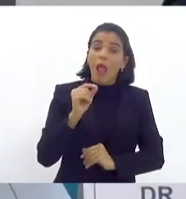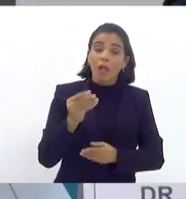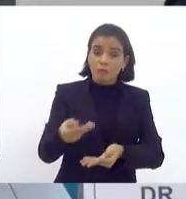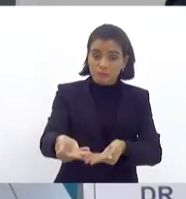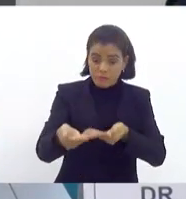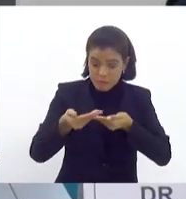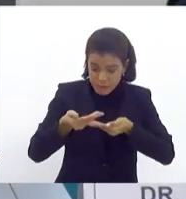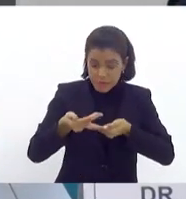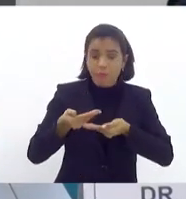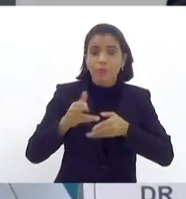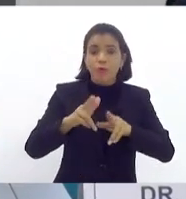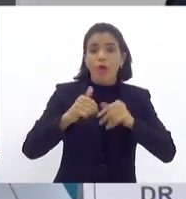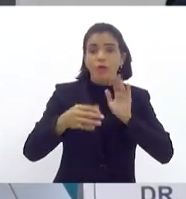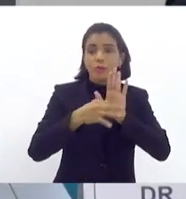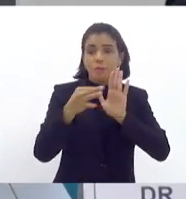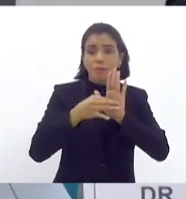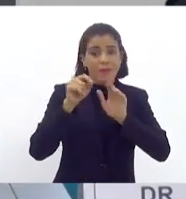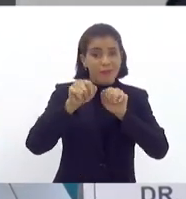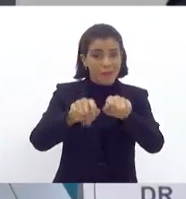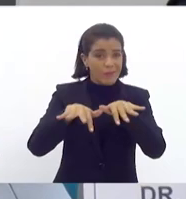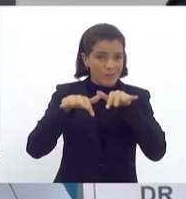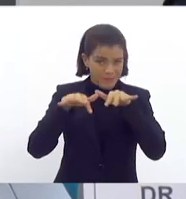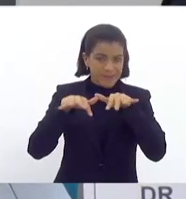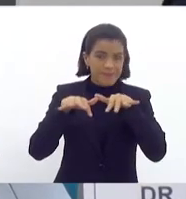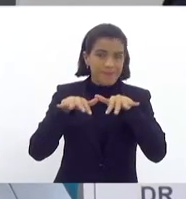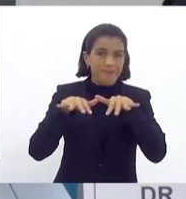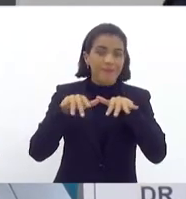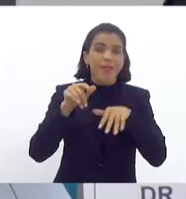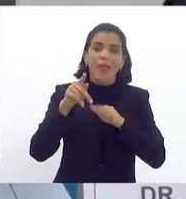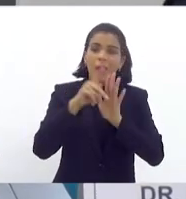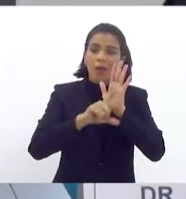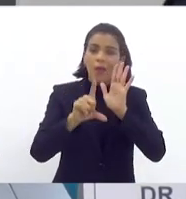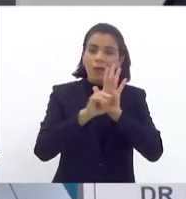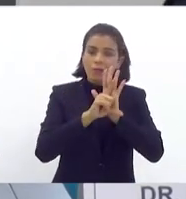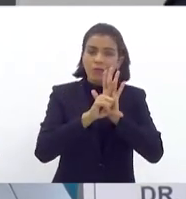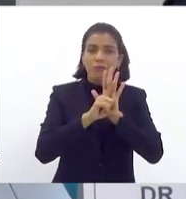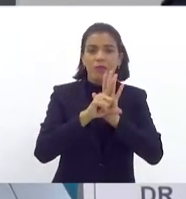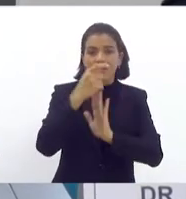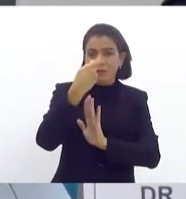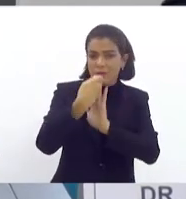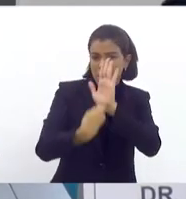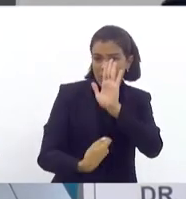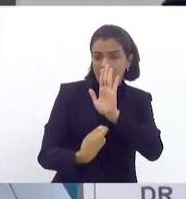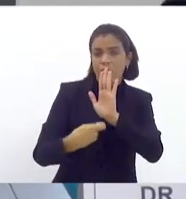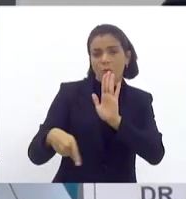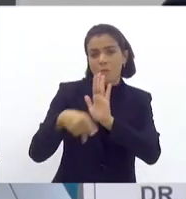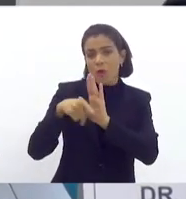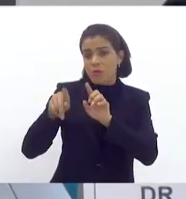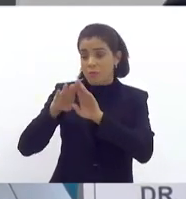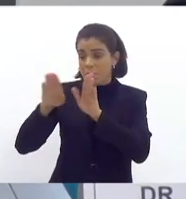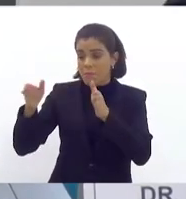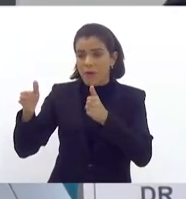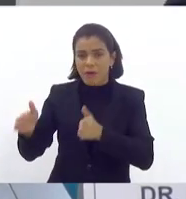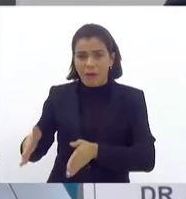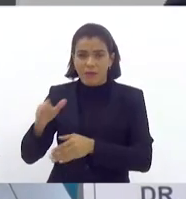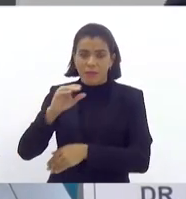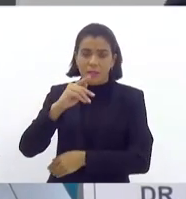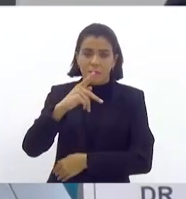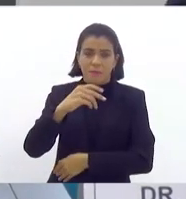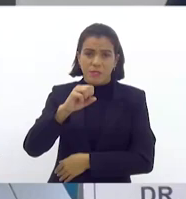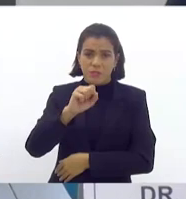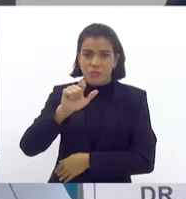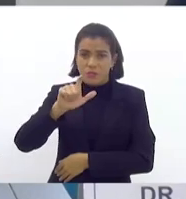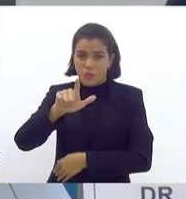em razão de um parecer no plenário. É um projeto de lei de autoria da bancada do PSOL que